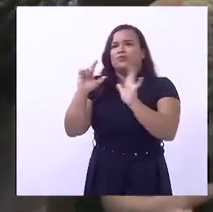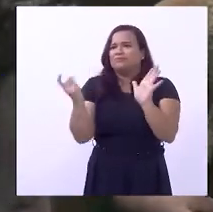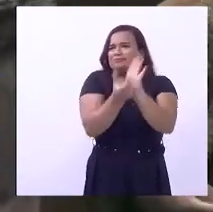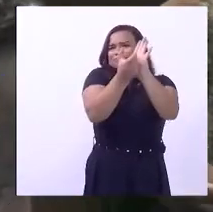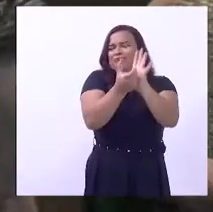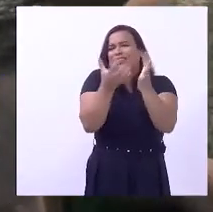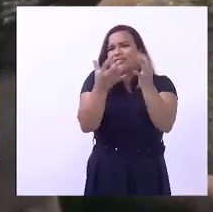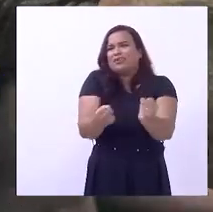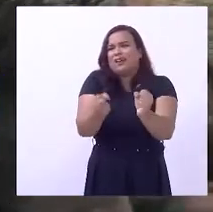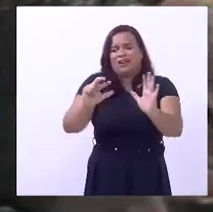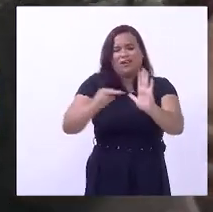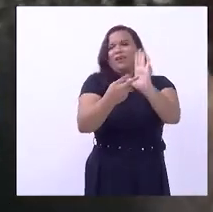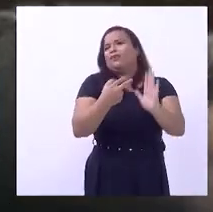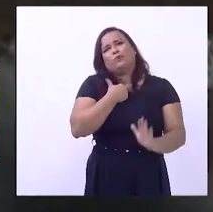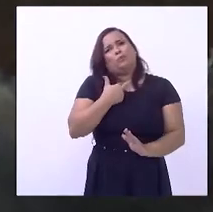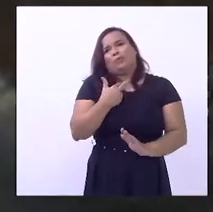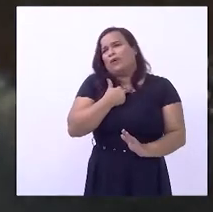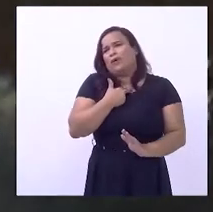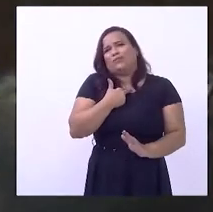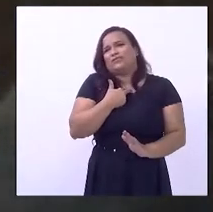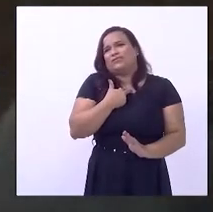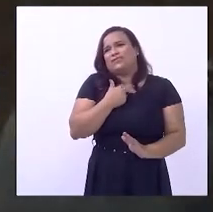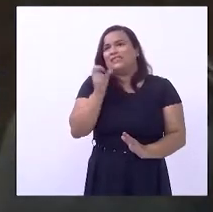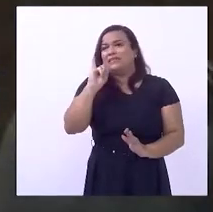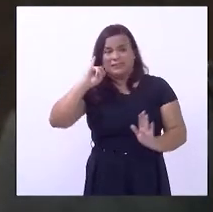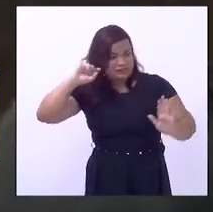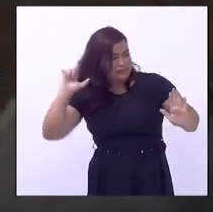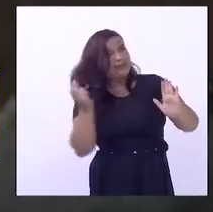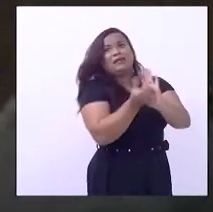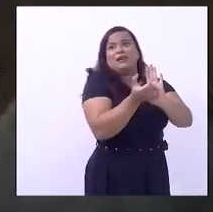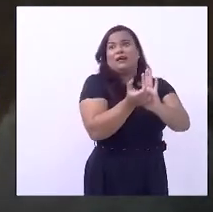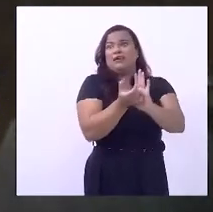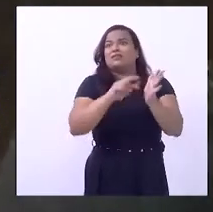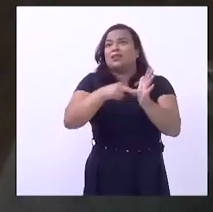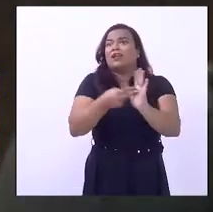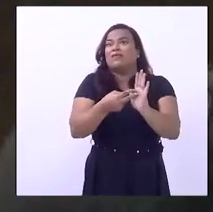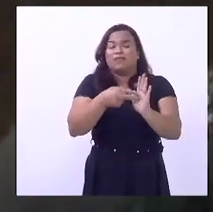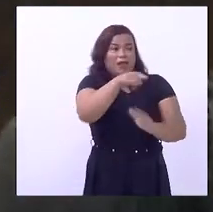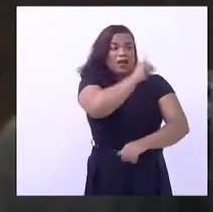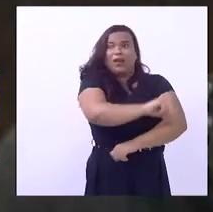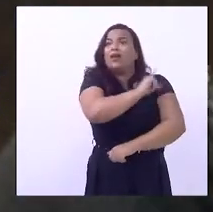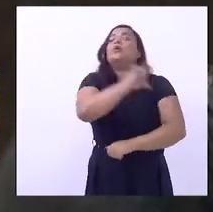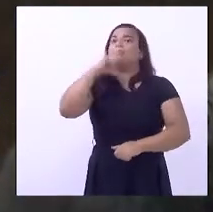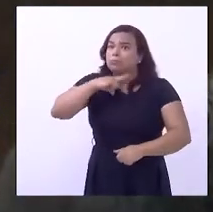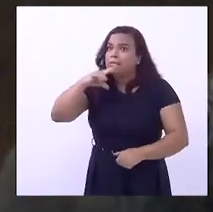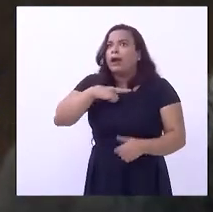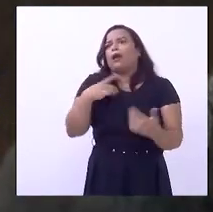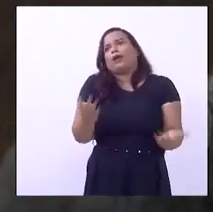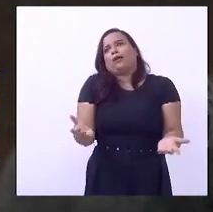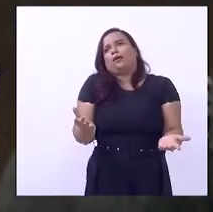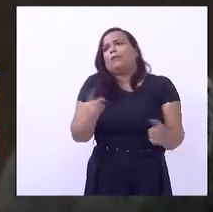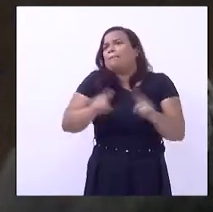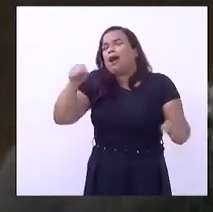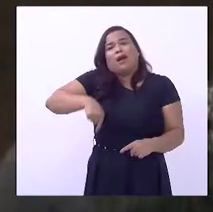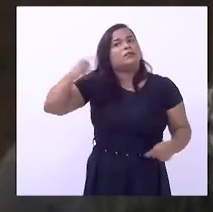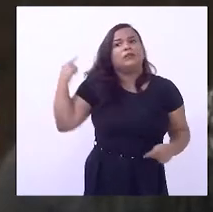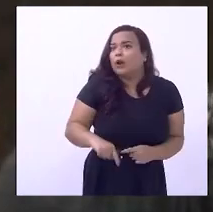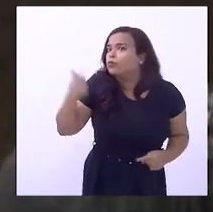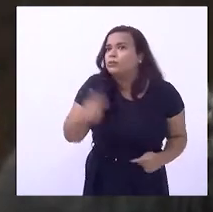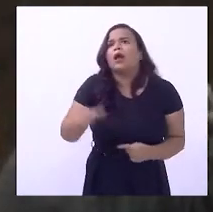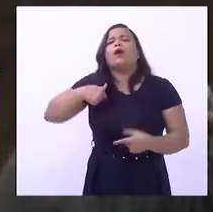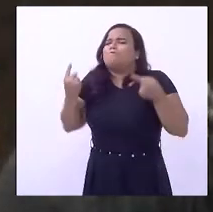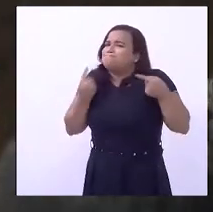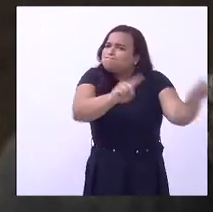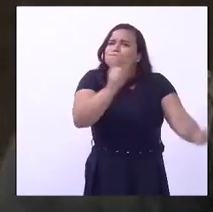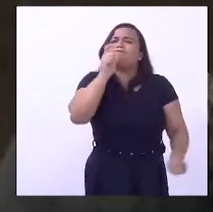que o Rio de Janeiro pratica genocídio, algo que não acontece. Eu refuto as palavras da deputada